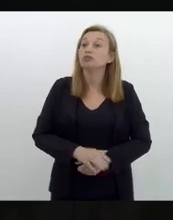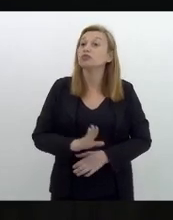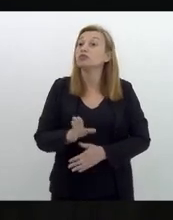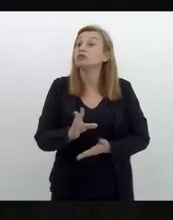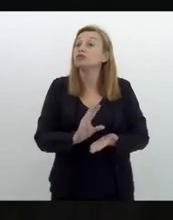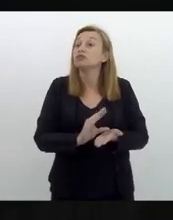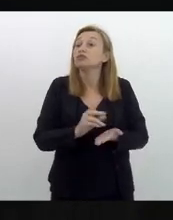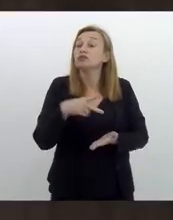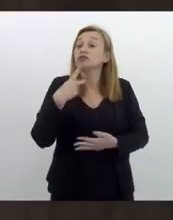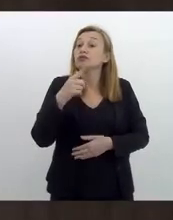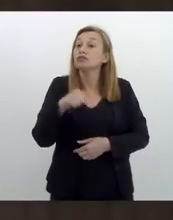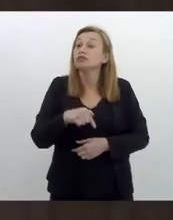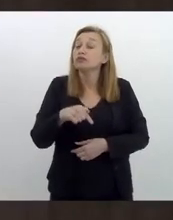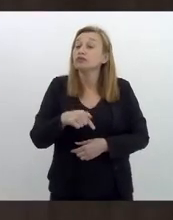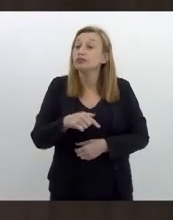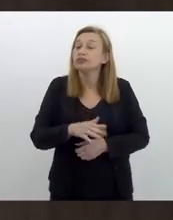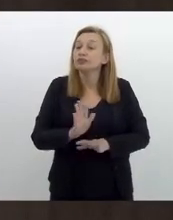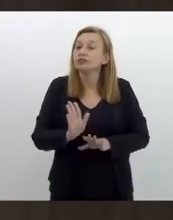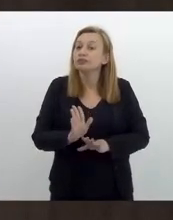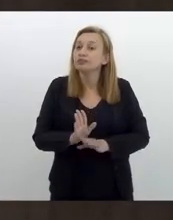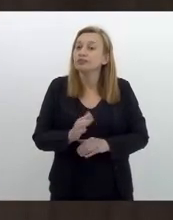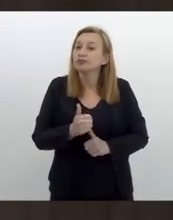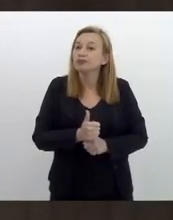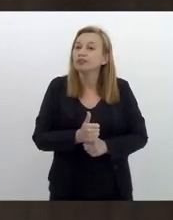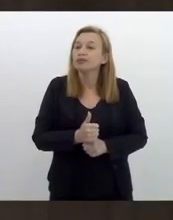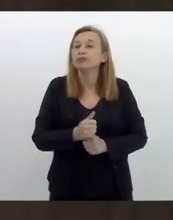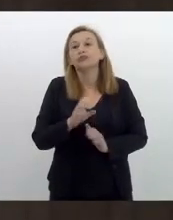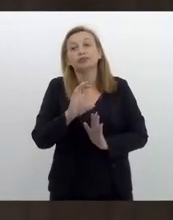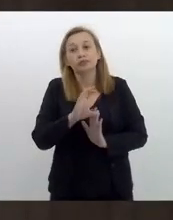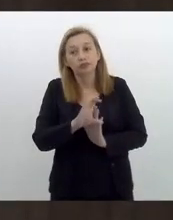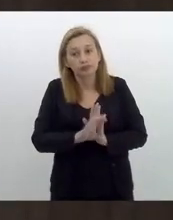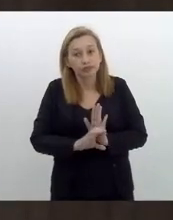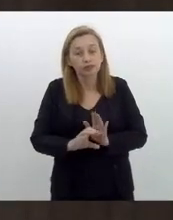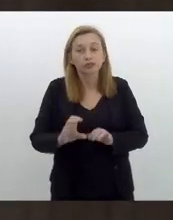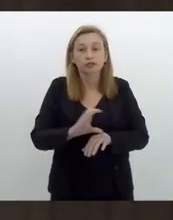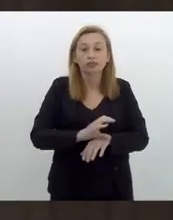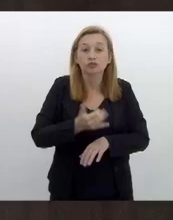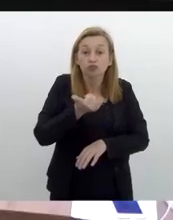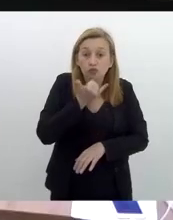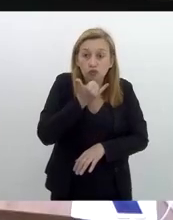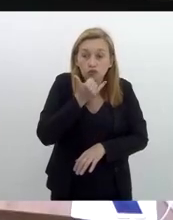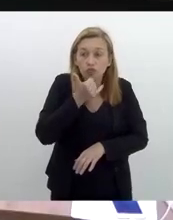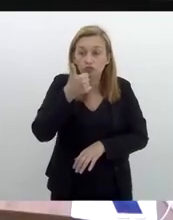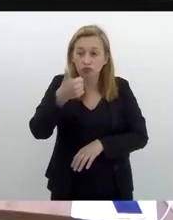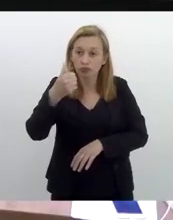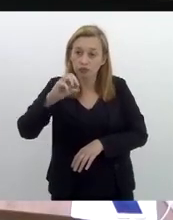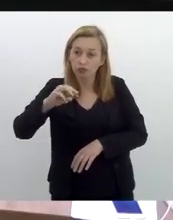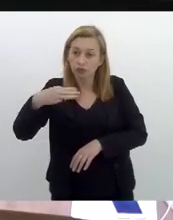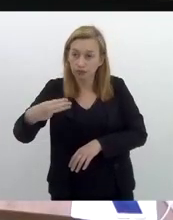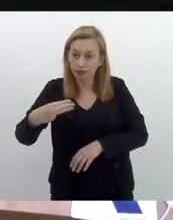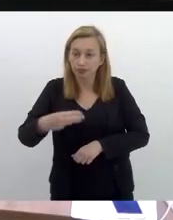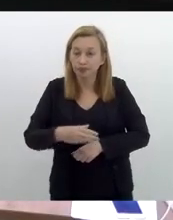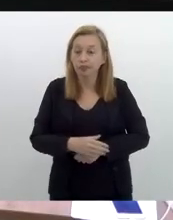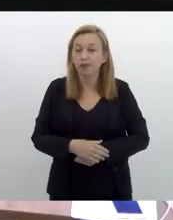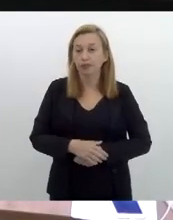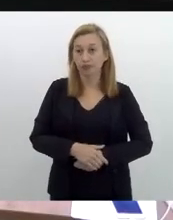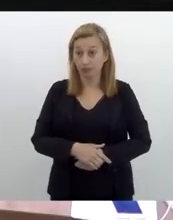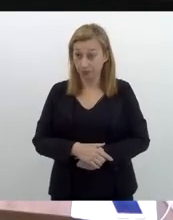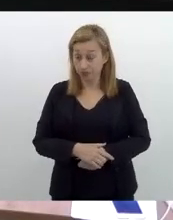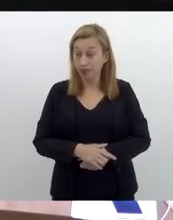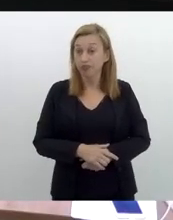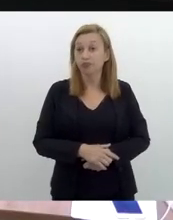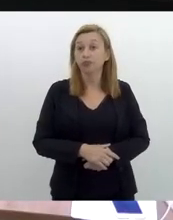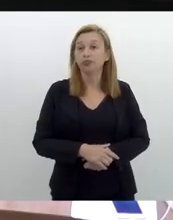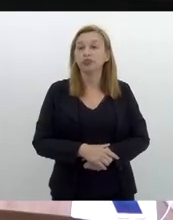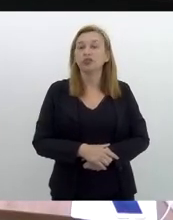distribuído aqui como substitutivo não, lendo a emenda condicional por favor, desculpa a 103 estou lendo a 103 tem que